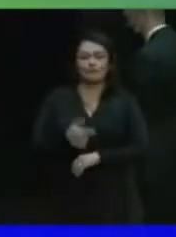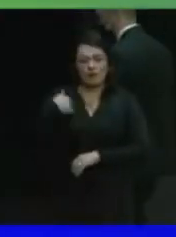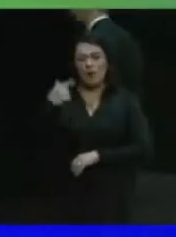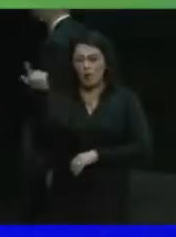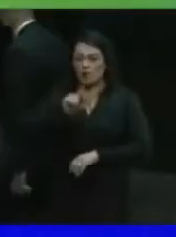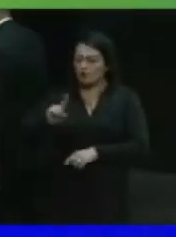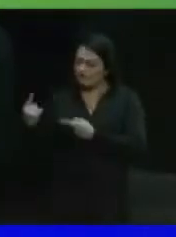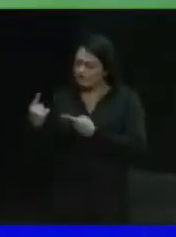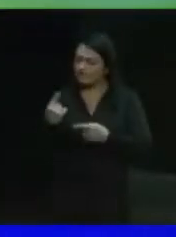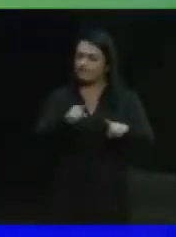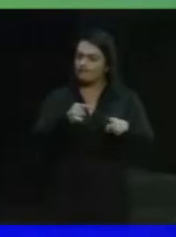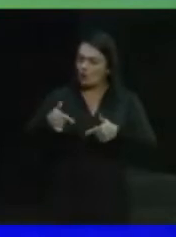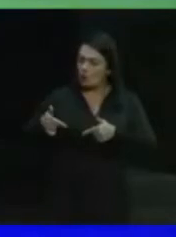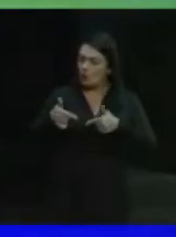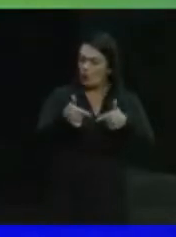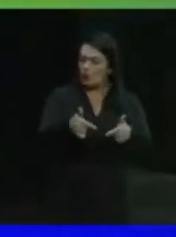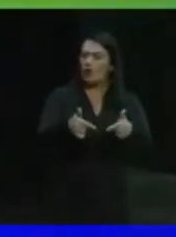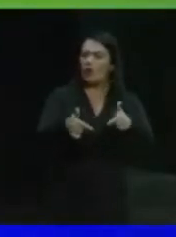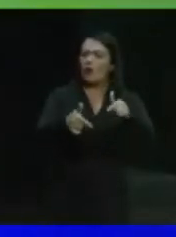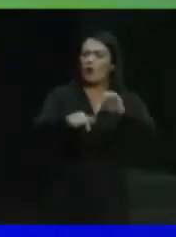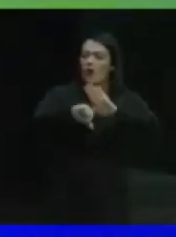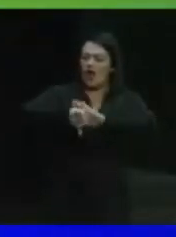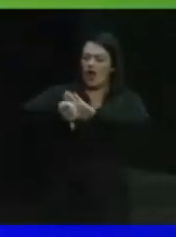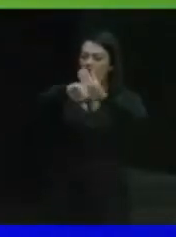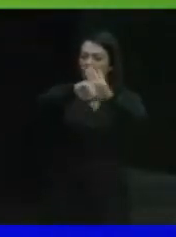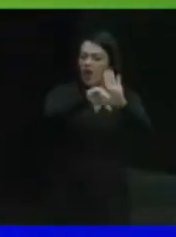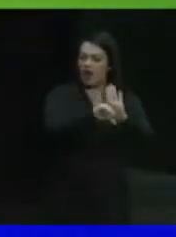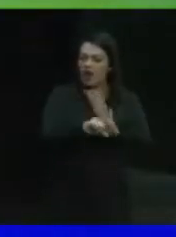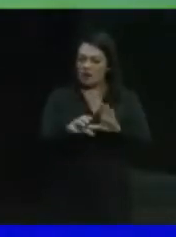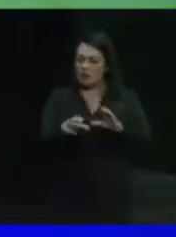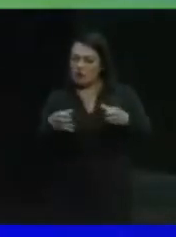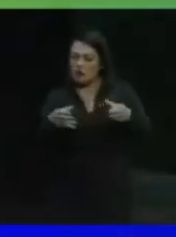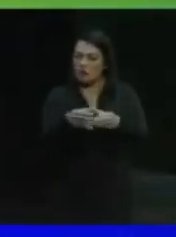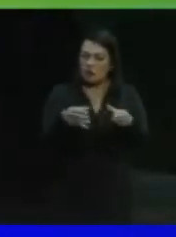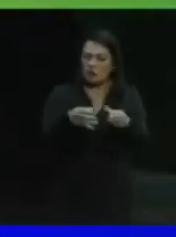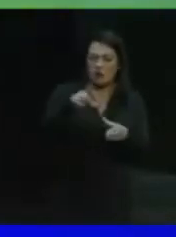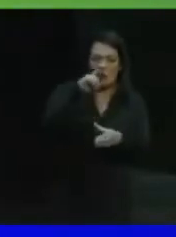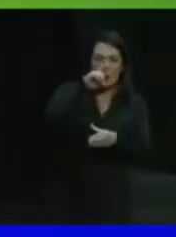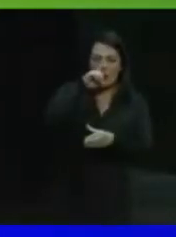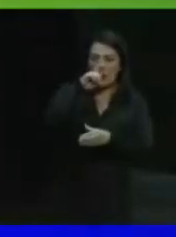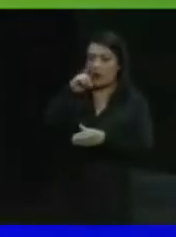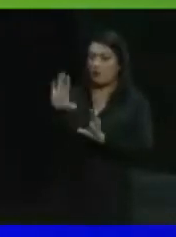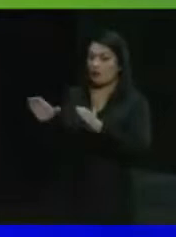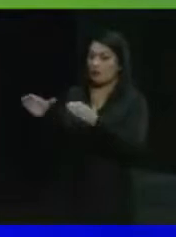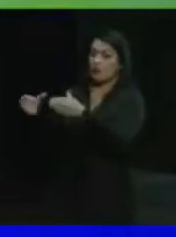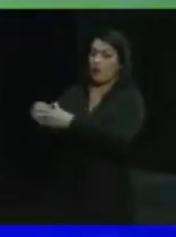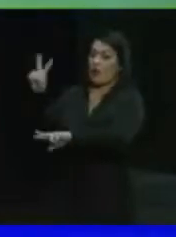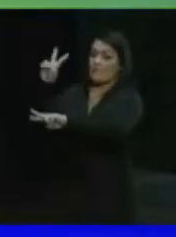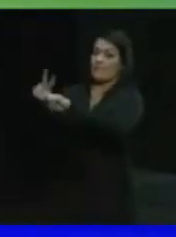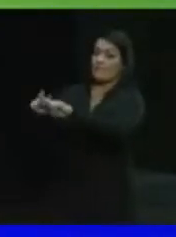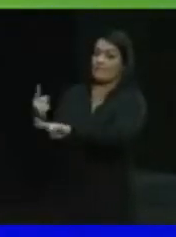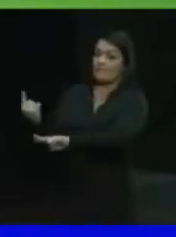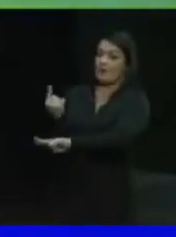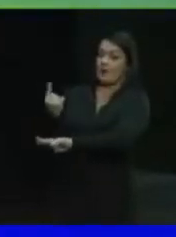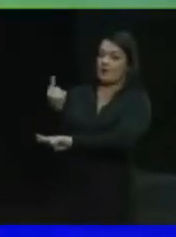Combatemos com afinco o crime organizado. Isolamos, por exemplo, em presídios federais, as lideranças